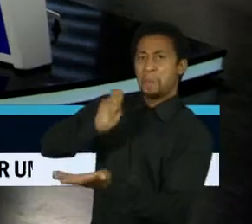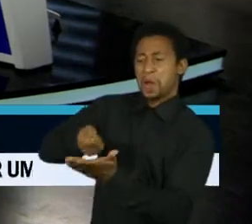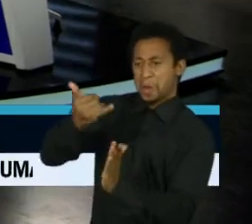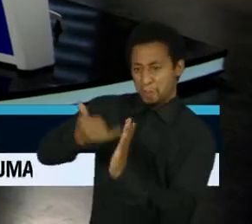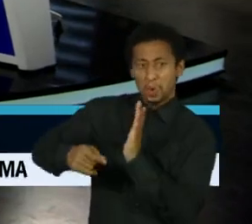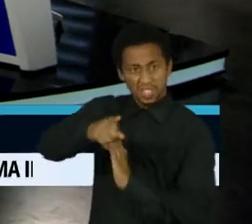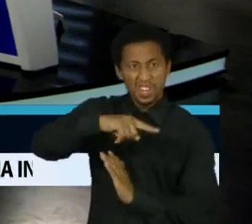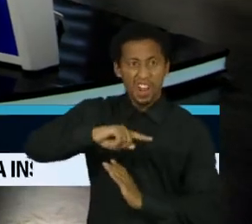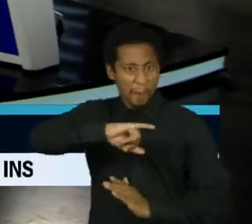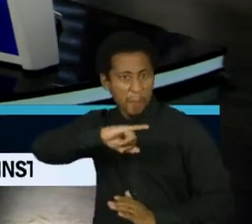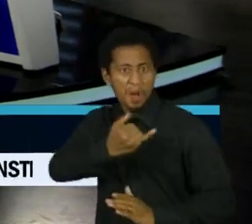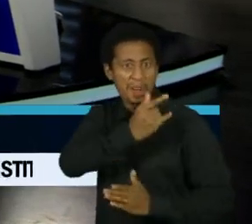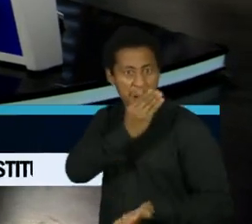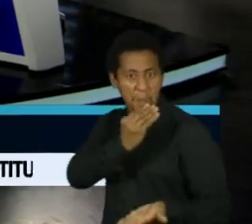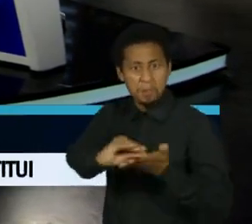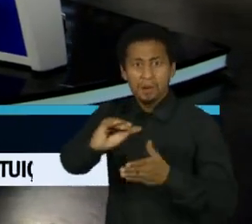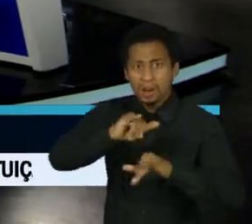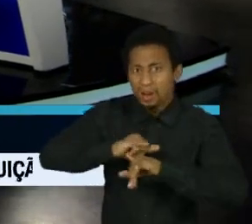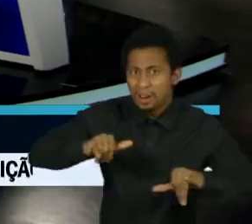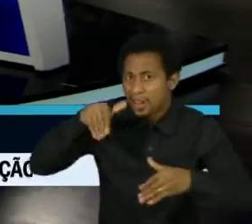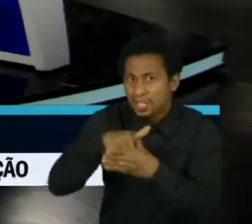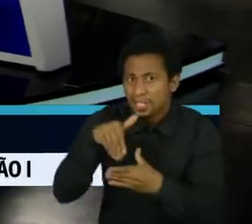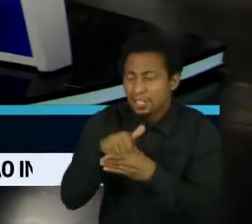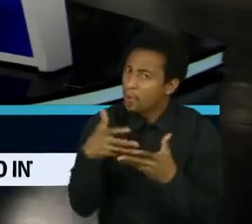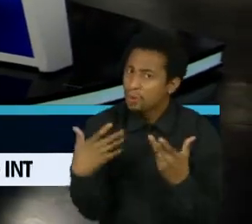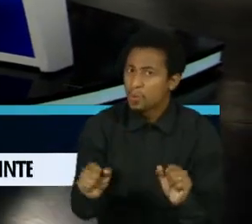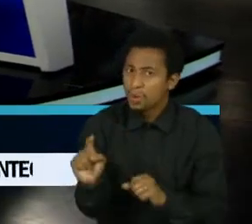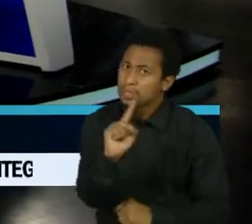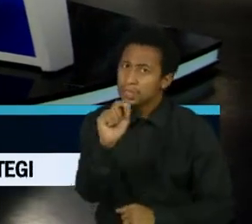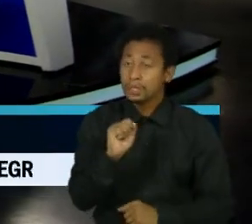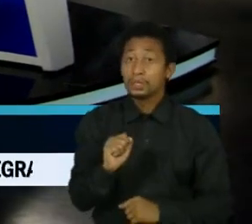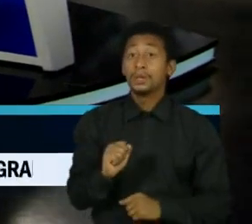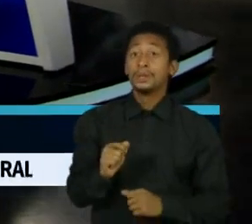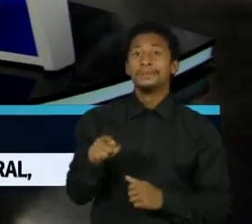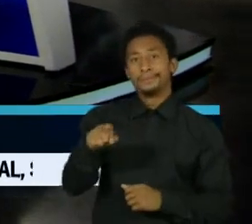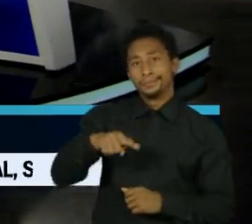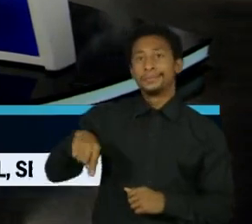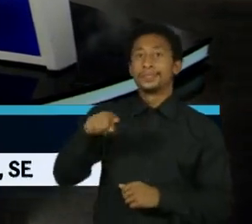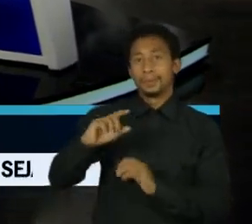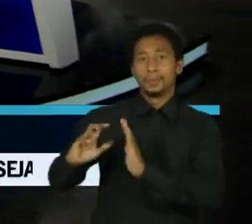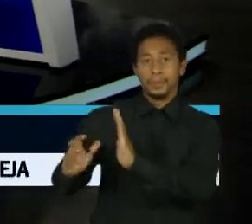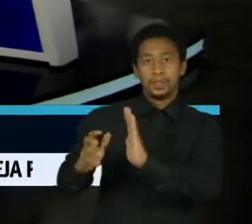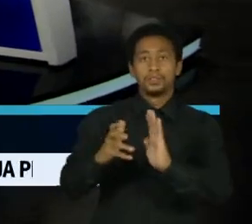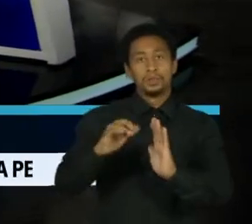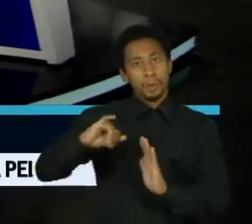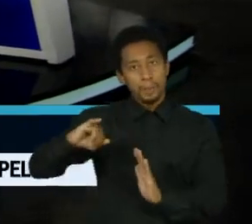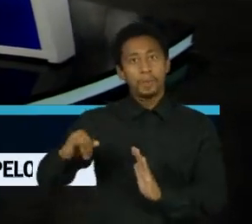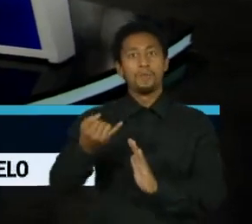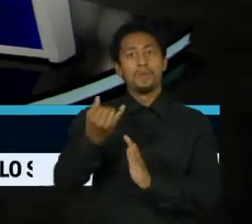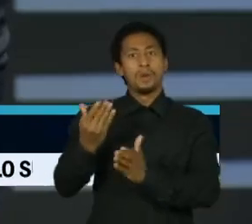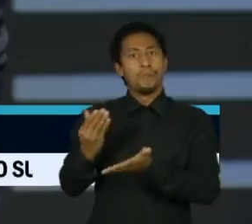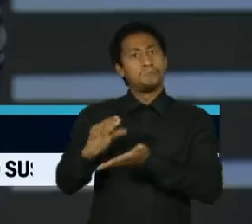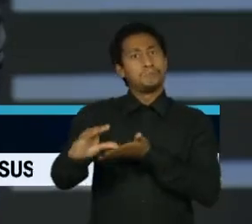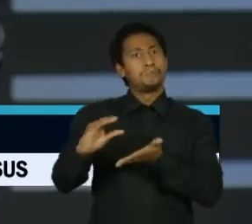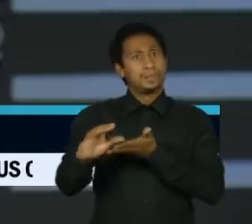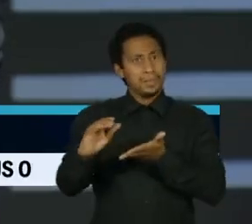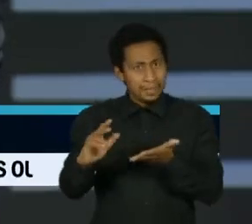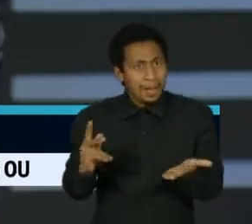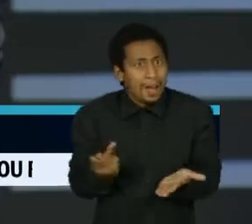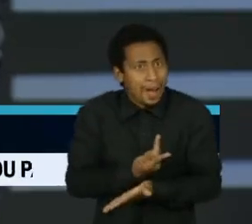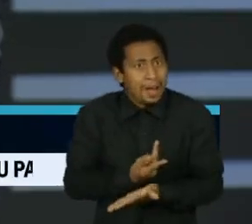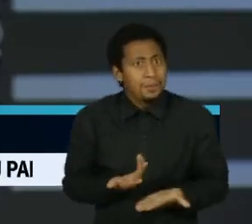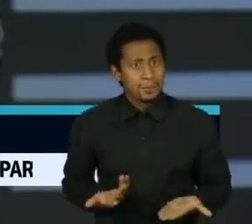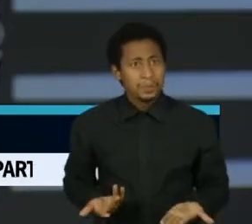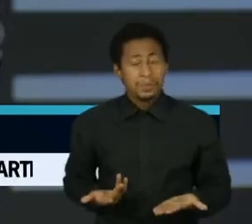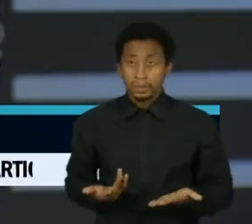fim de mais um lhe parece inconcebível essa Fortuna para irrigar partidos políticos sim acho